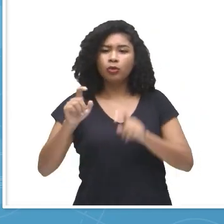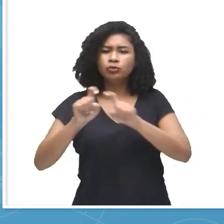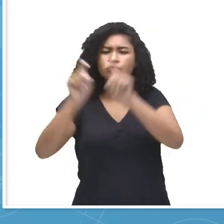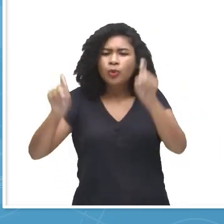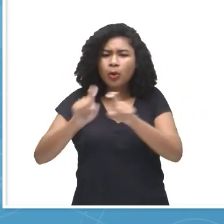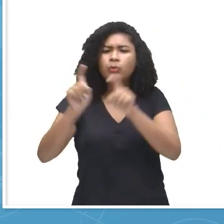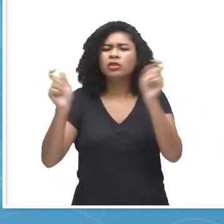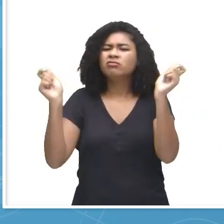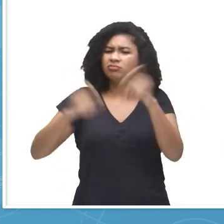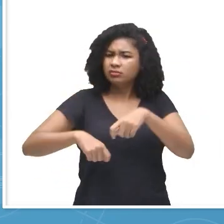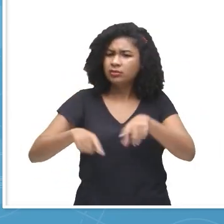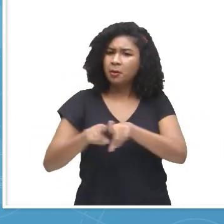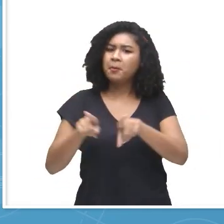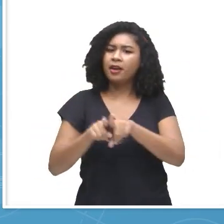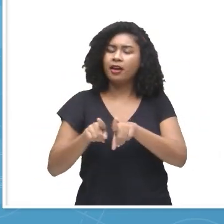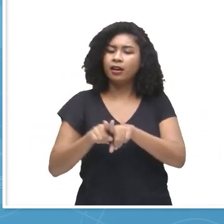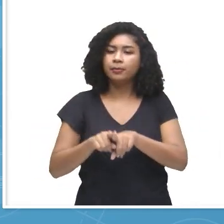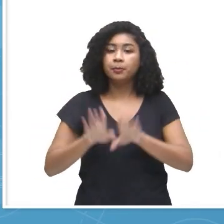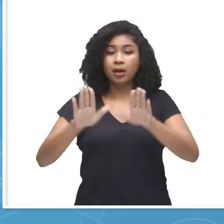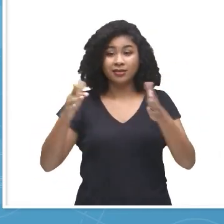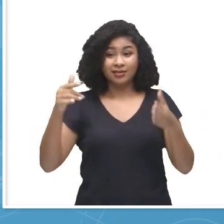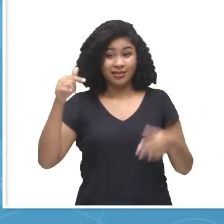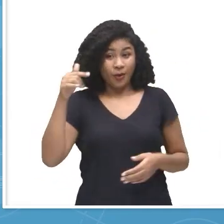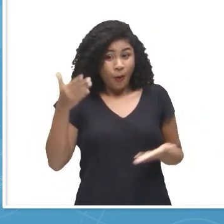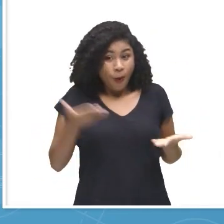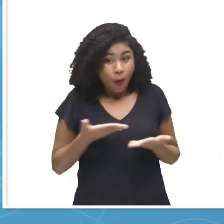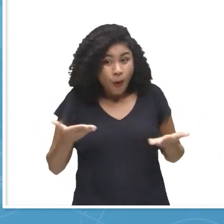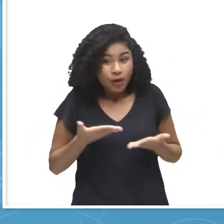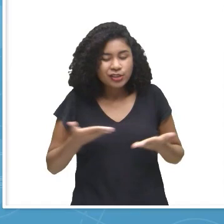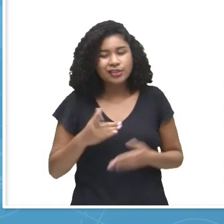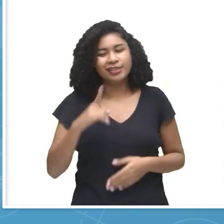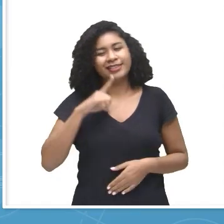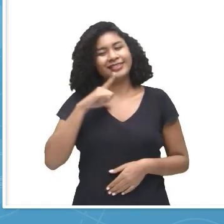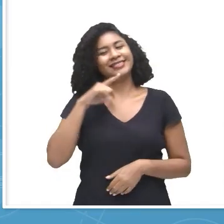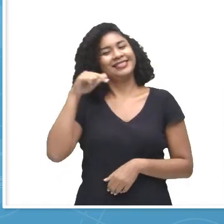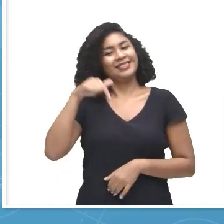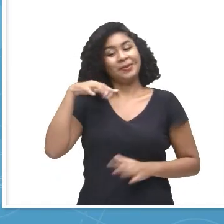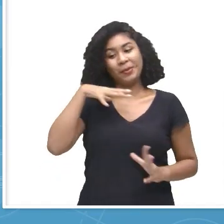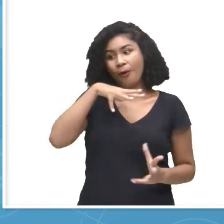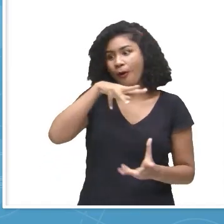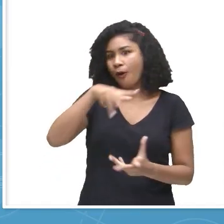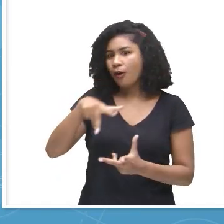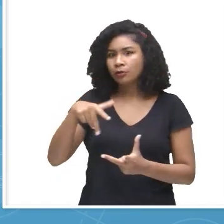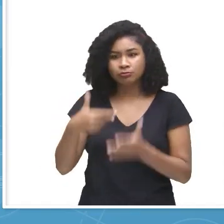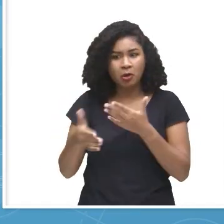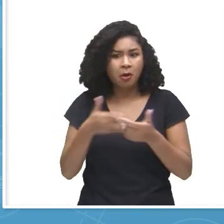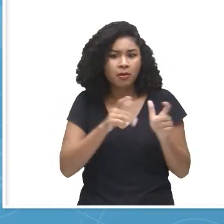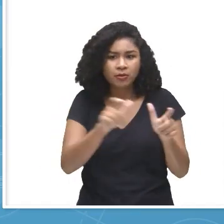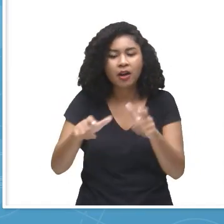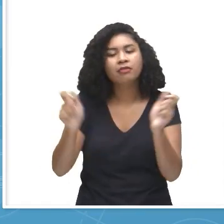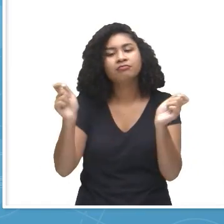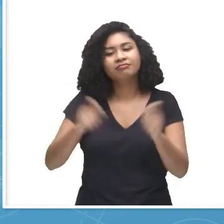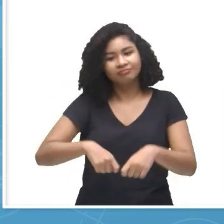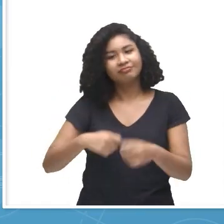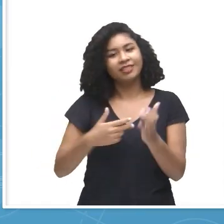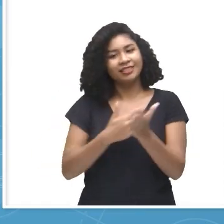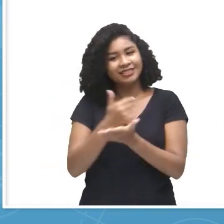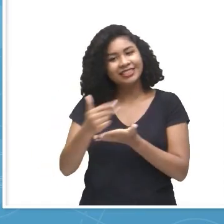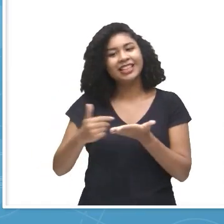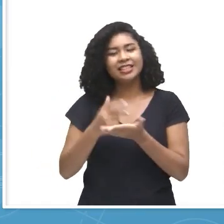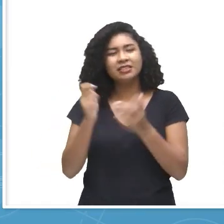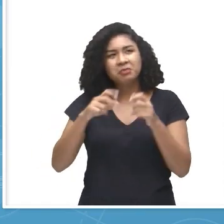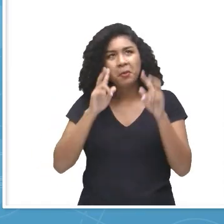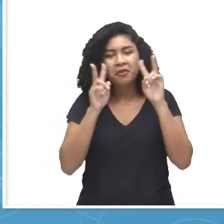faz parte do nosso mundo, na nossa realidade. O mundo está muito digital, na verdade. Olha só, a gente está conseguindo acompanhar as